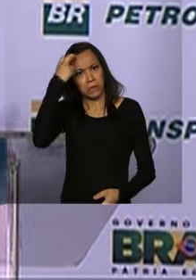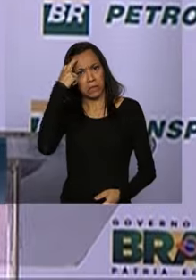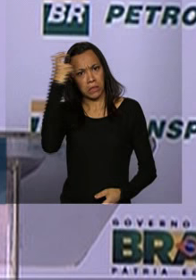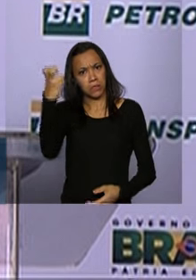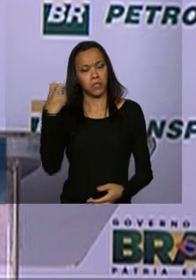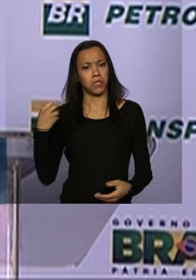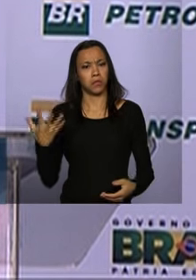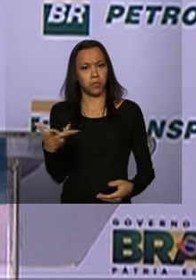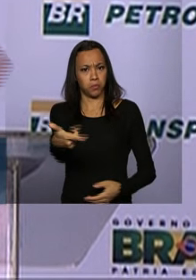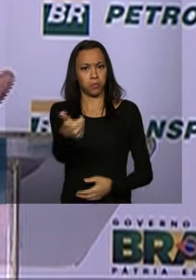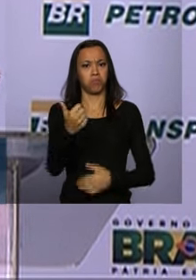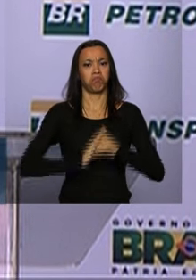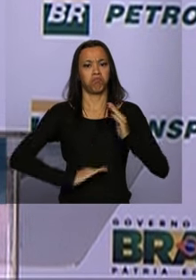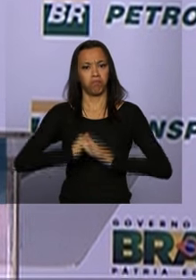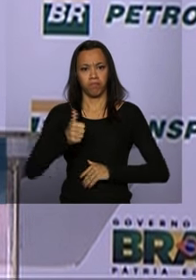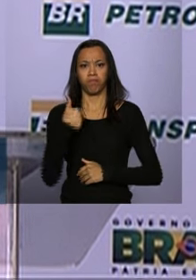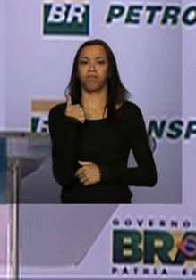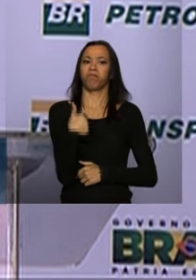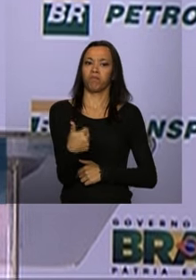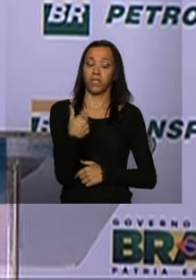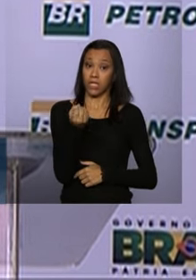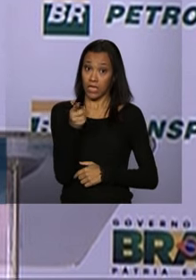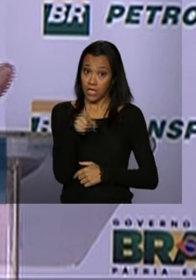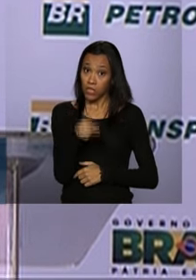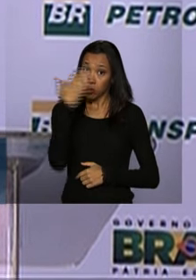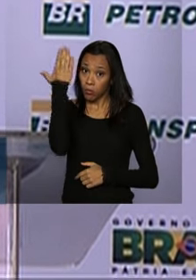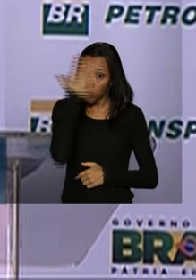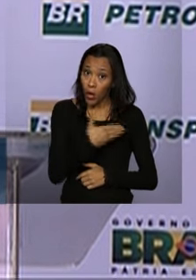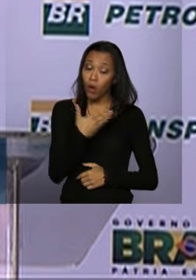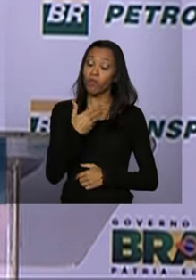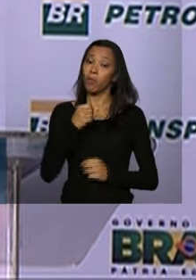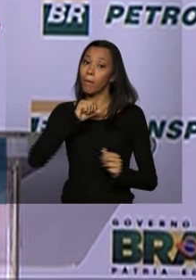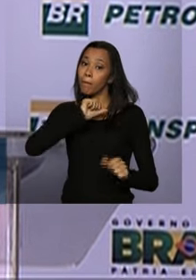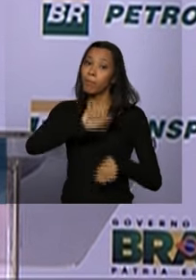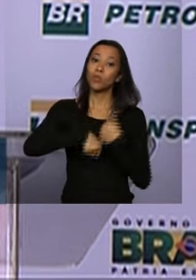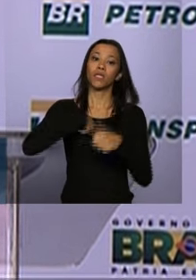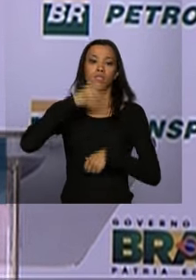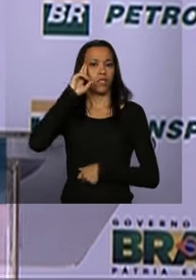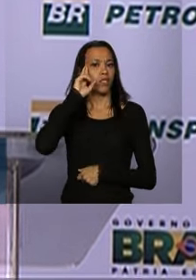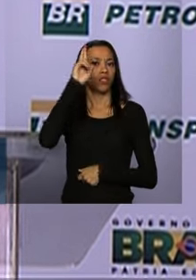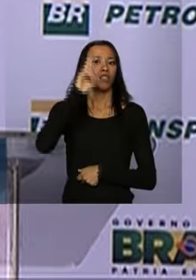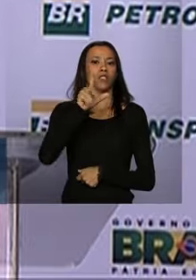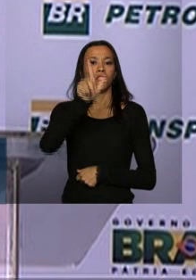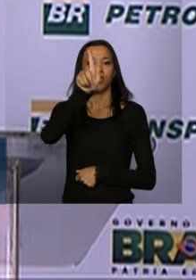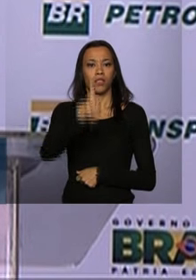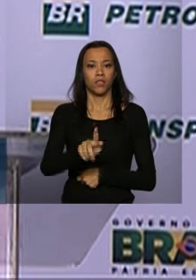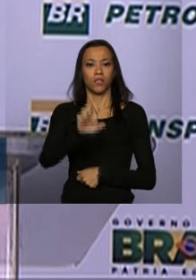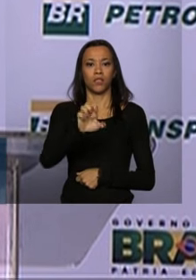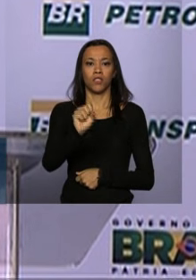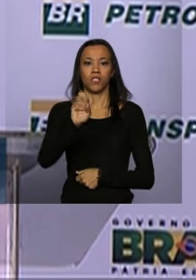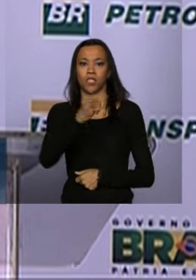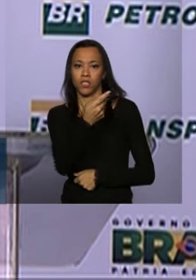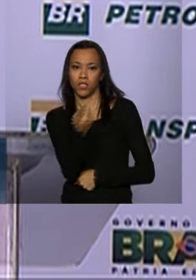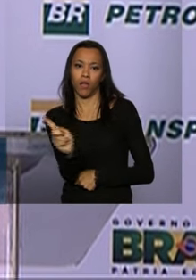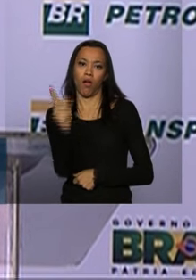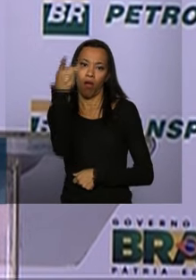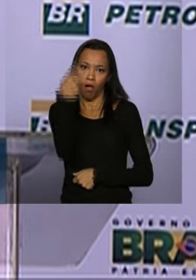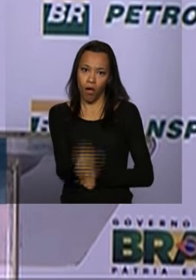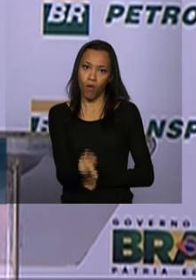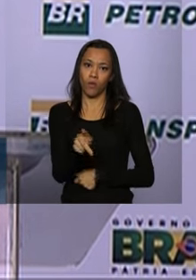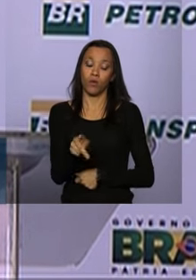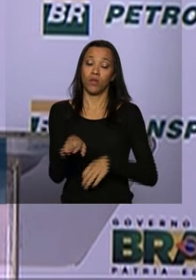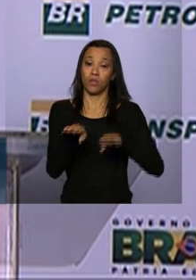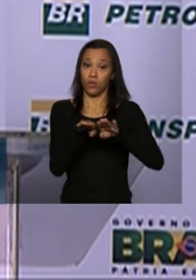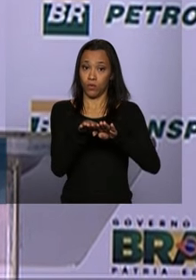uma situação de mudança de gestão. Queremos parabenizar a gestão atual do Estaleiro, que realmente encontrou o